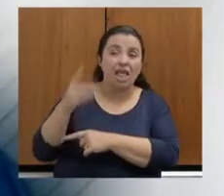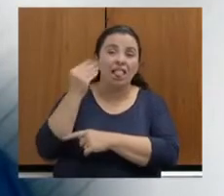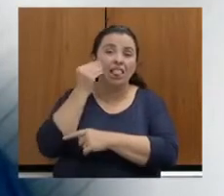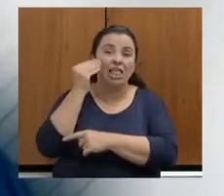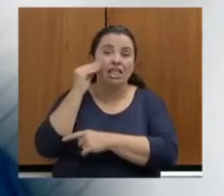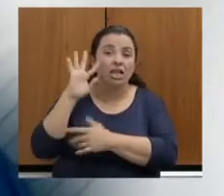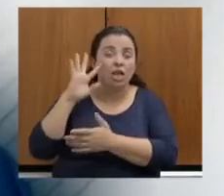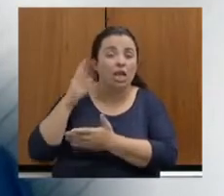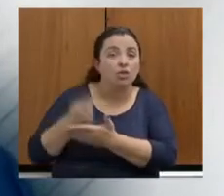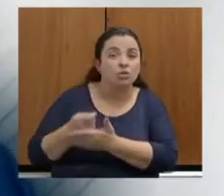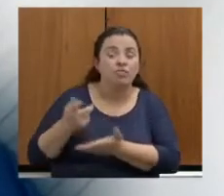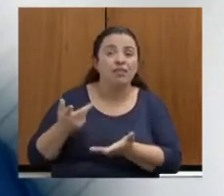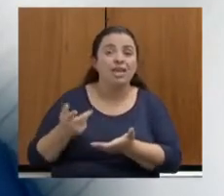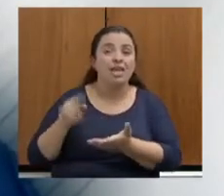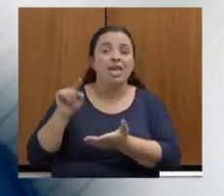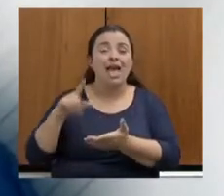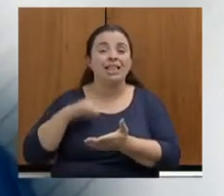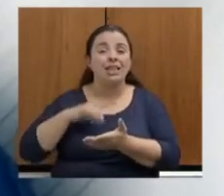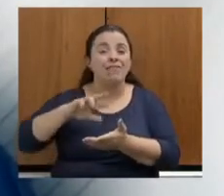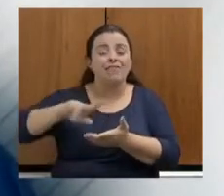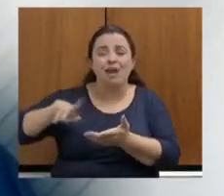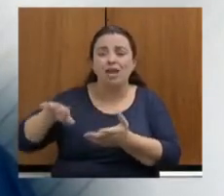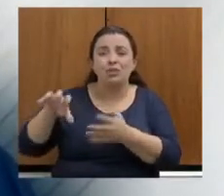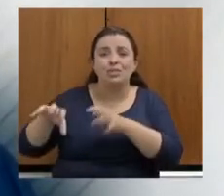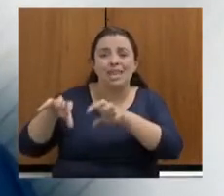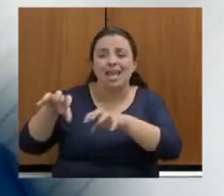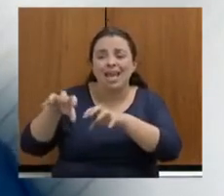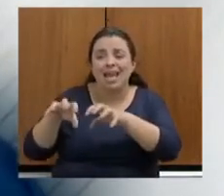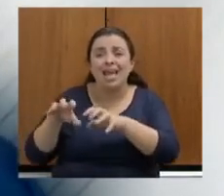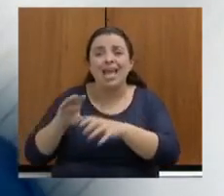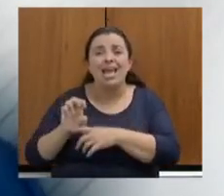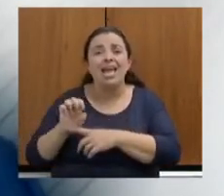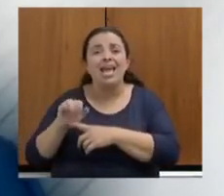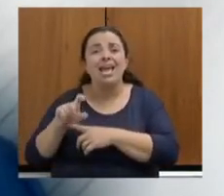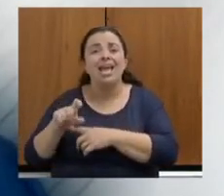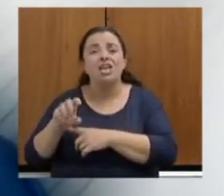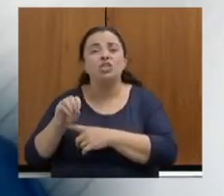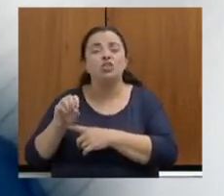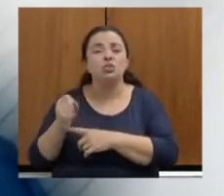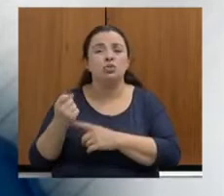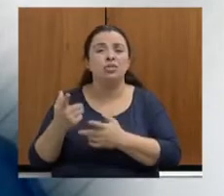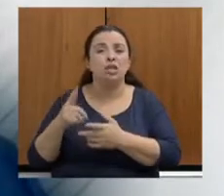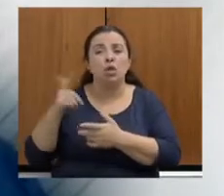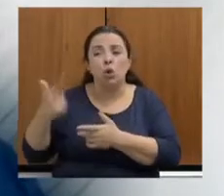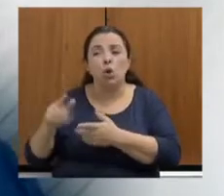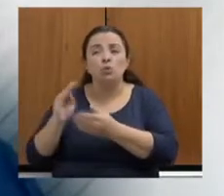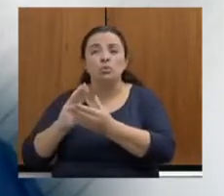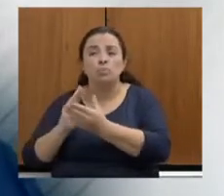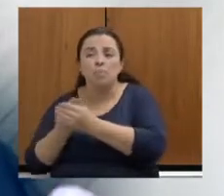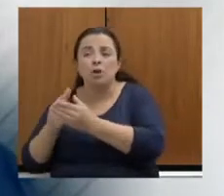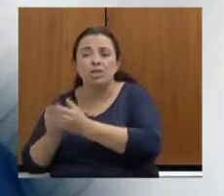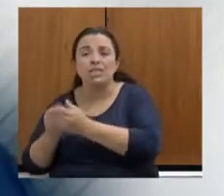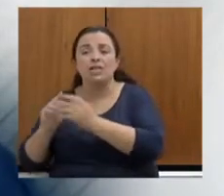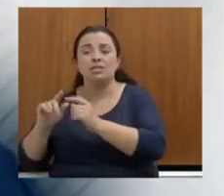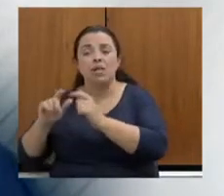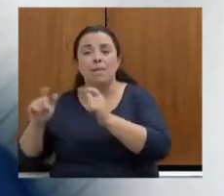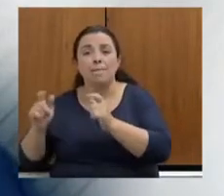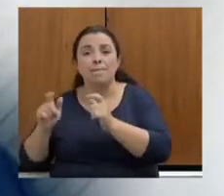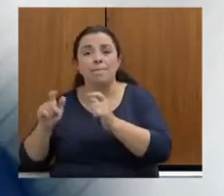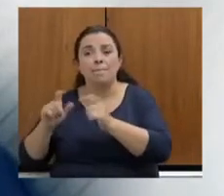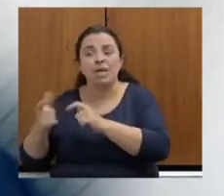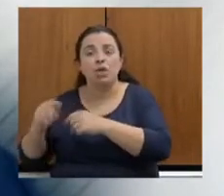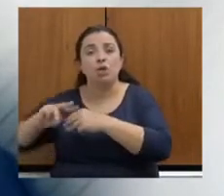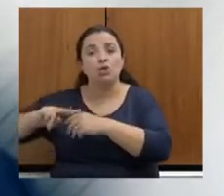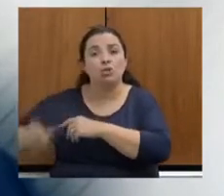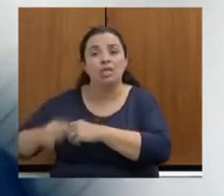pública cria uma série de eixos e uma série de processos filhos como assim erro filhos dessa